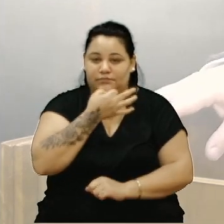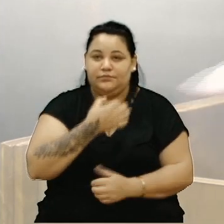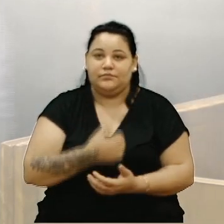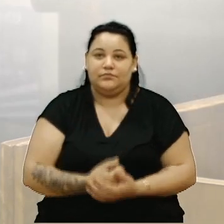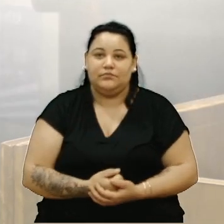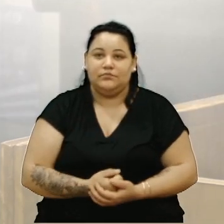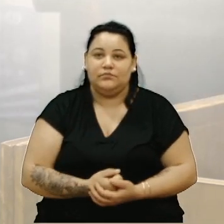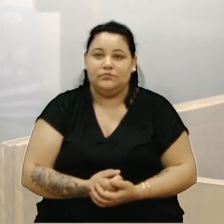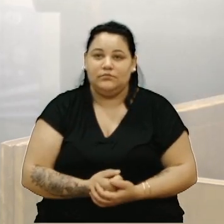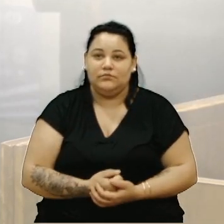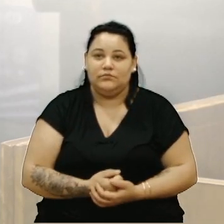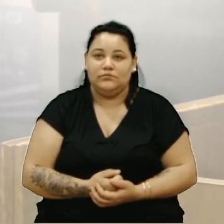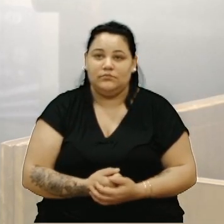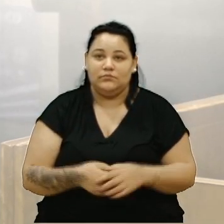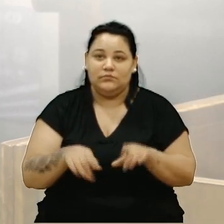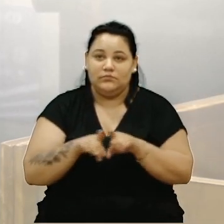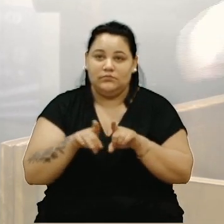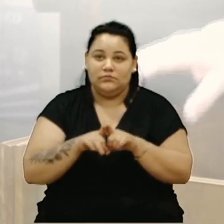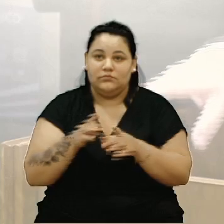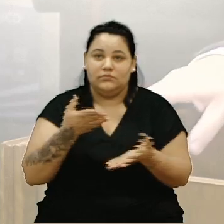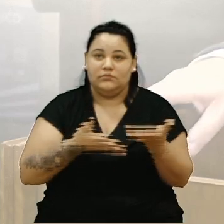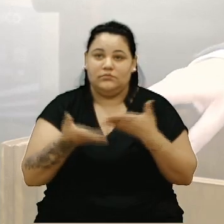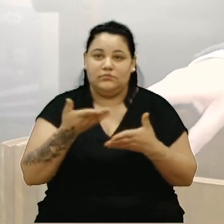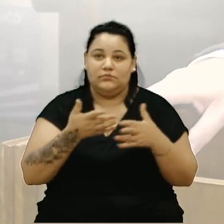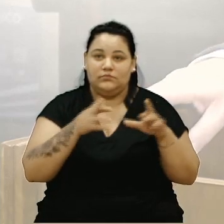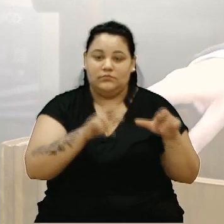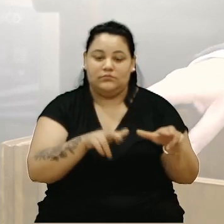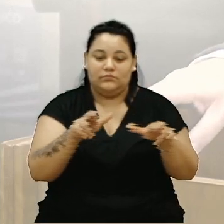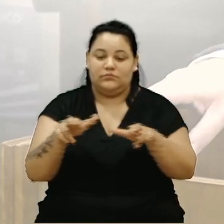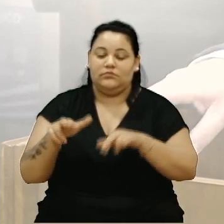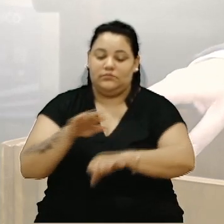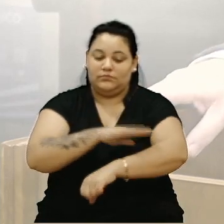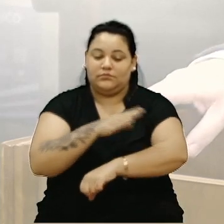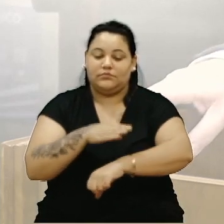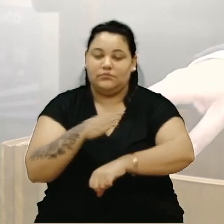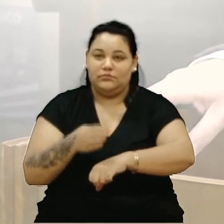Mas também atendendo a região da Serra.